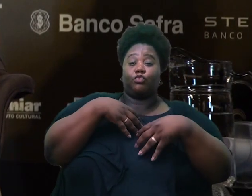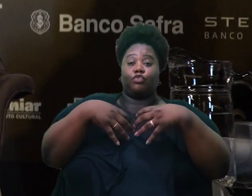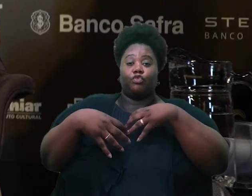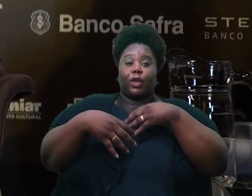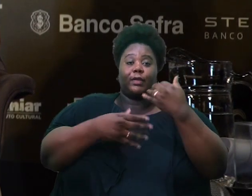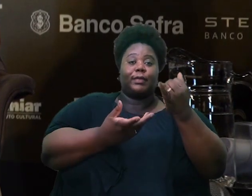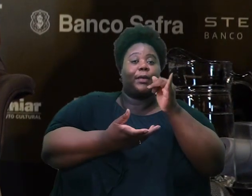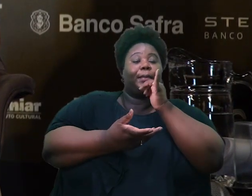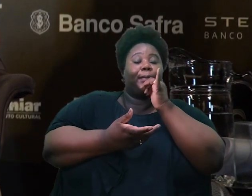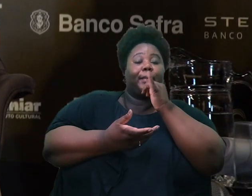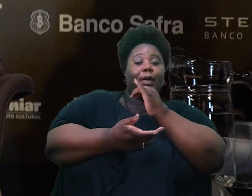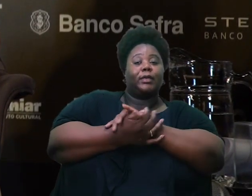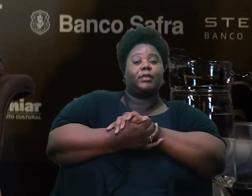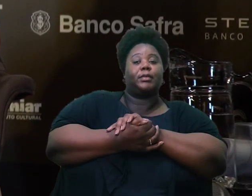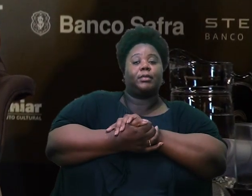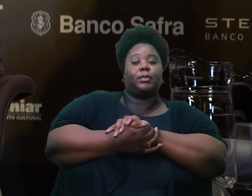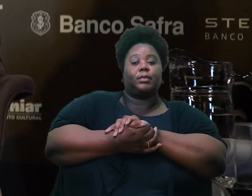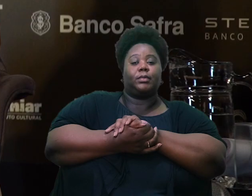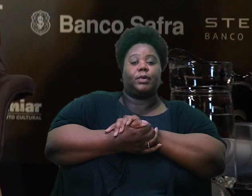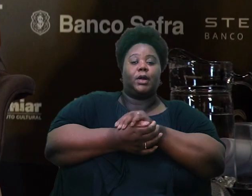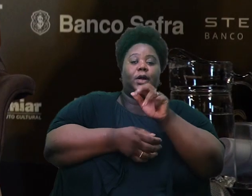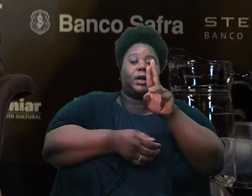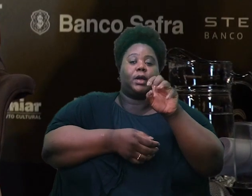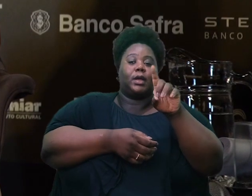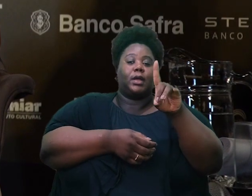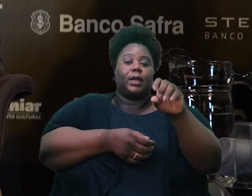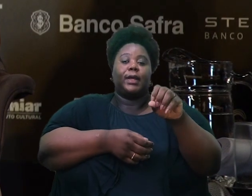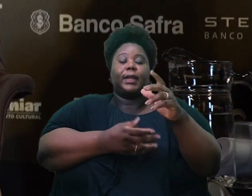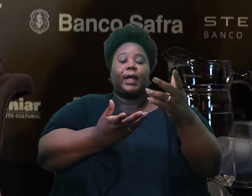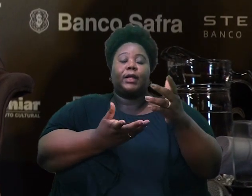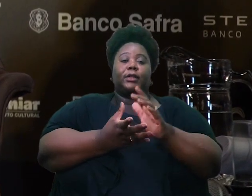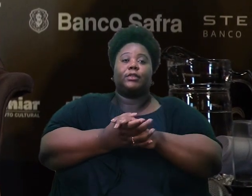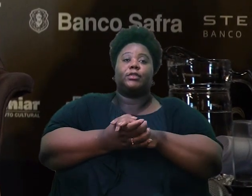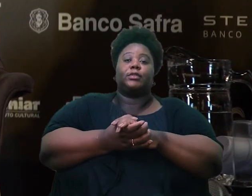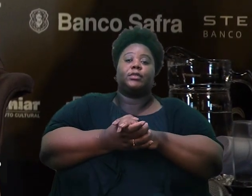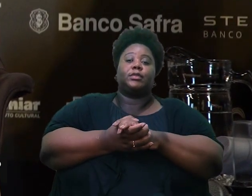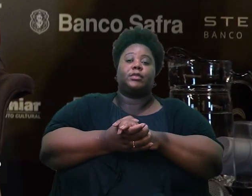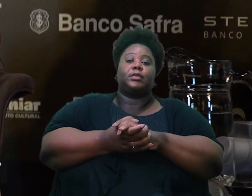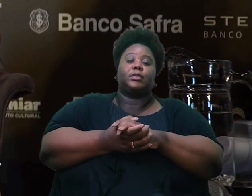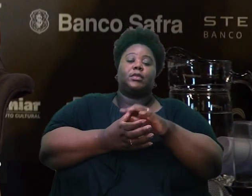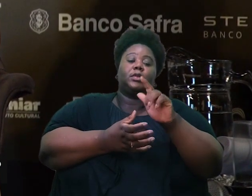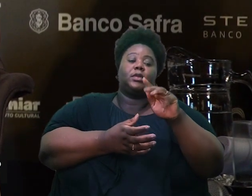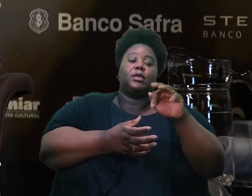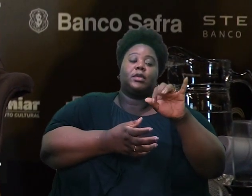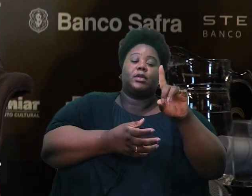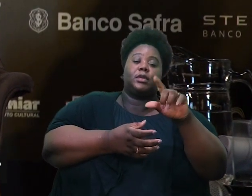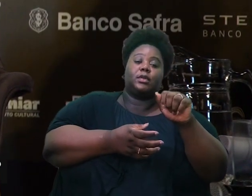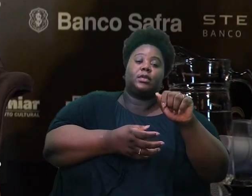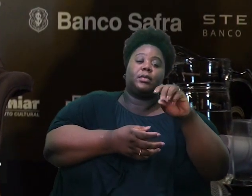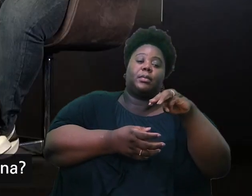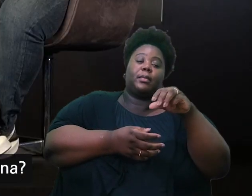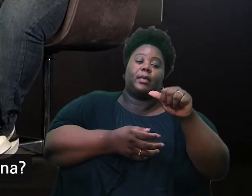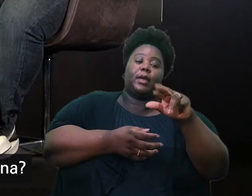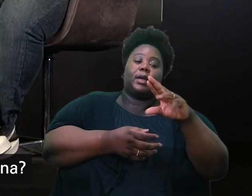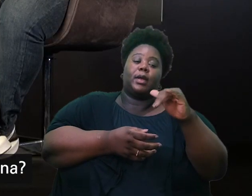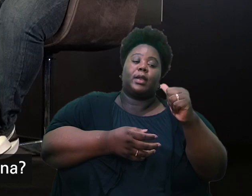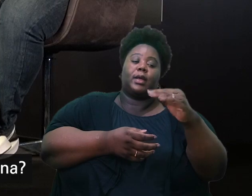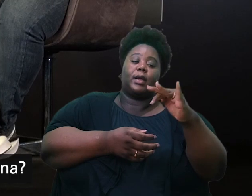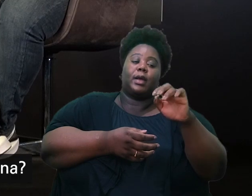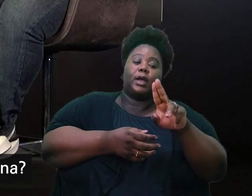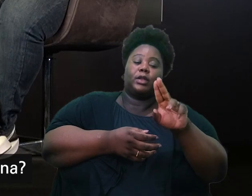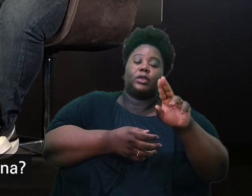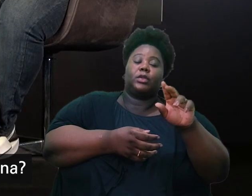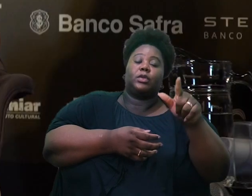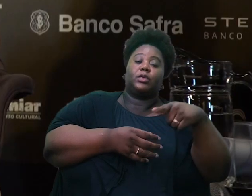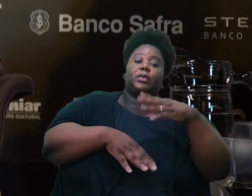Então, por exemplo, de onde é que vem o reinado, de onde é que vem o reisado, de onde é que vem o maracatu, de onde é que vem